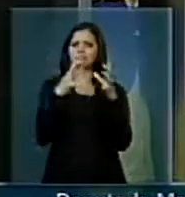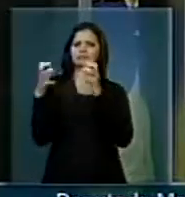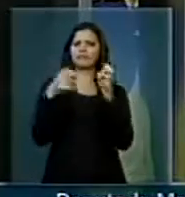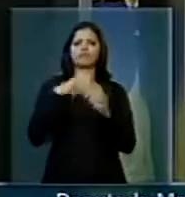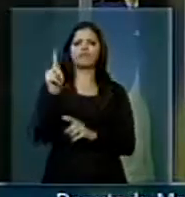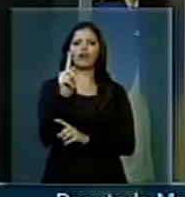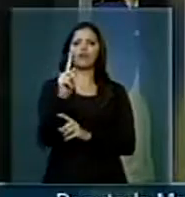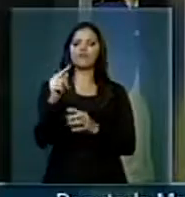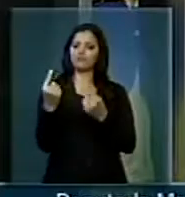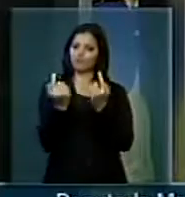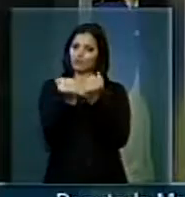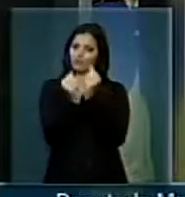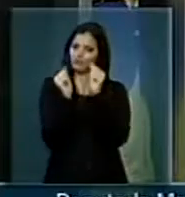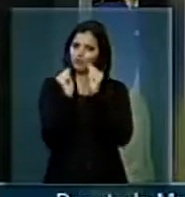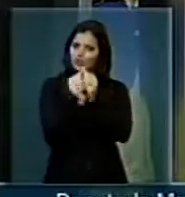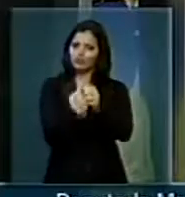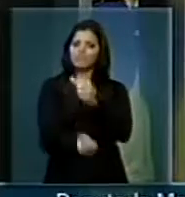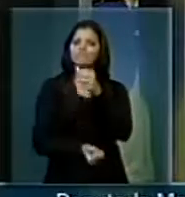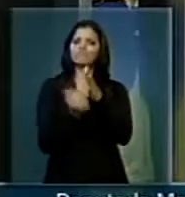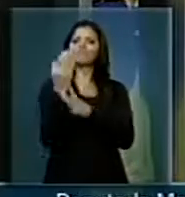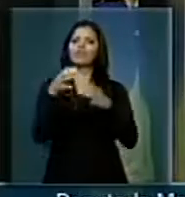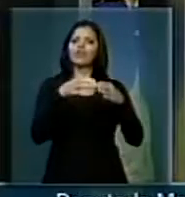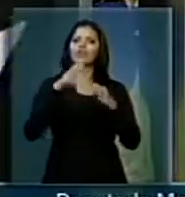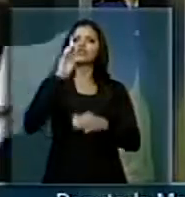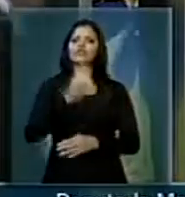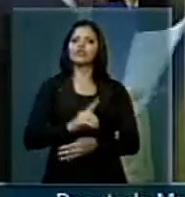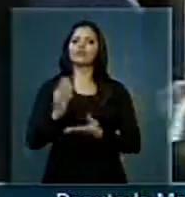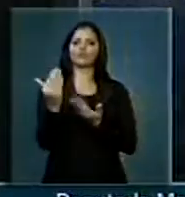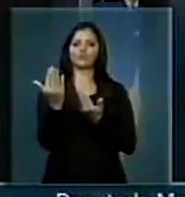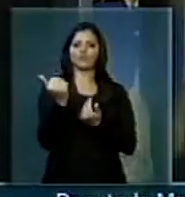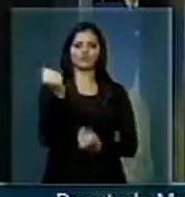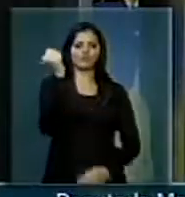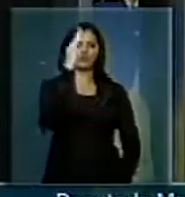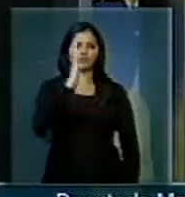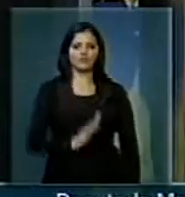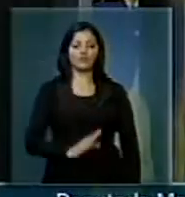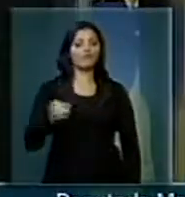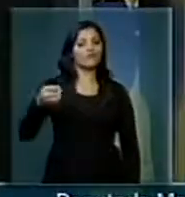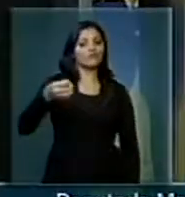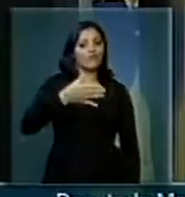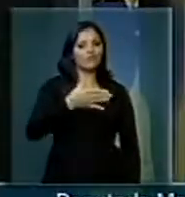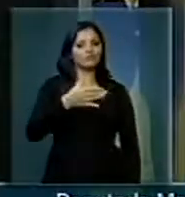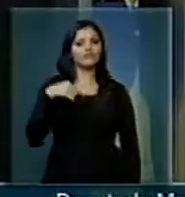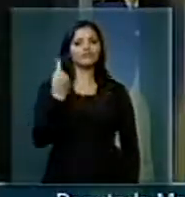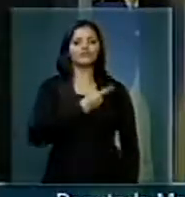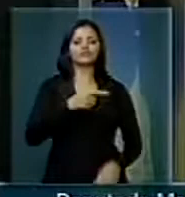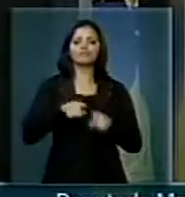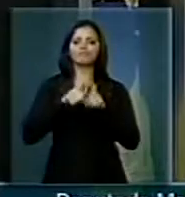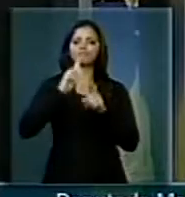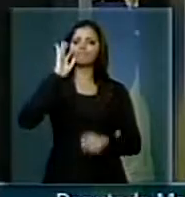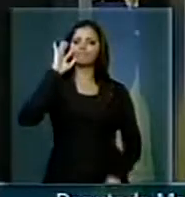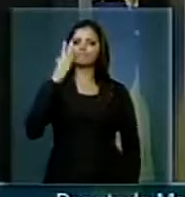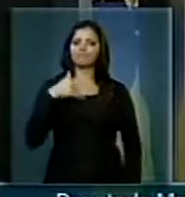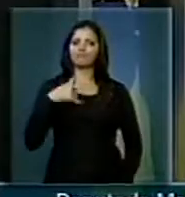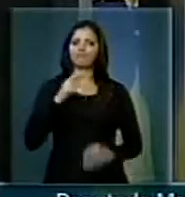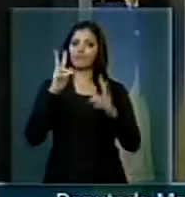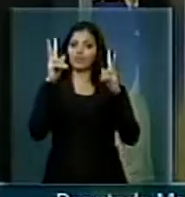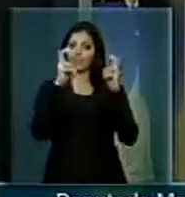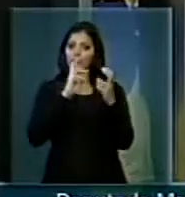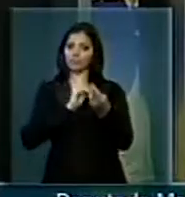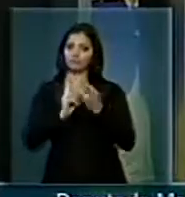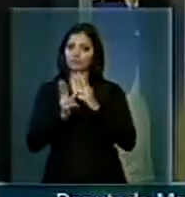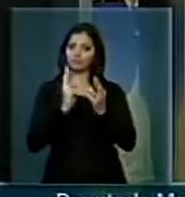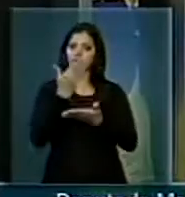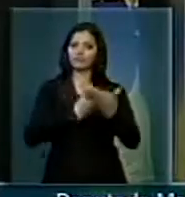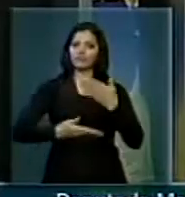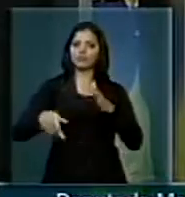página da construção coletiva de novos direitos para a juventude brasileira. Nós também resolvemos temas relacionados